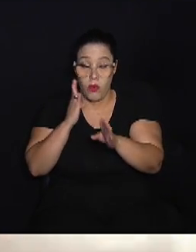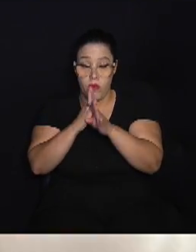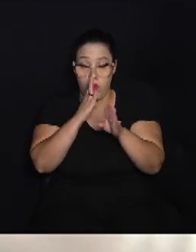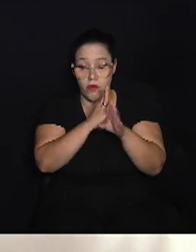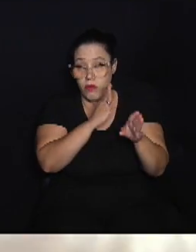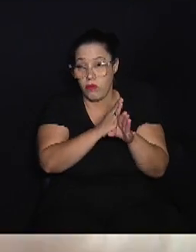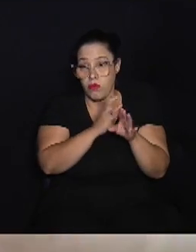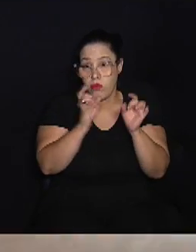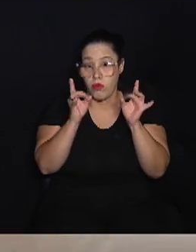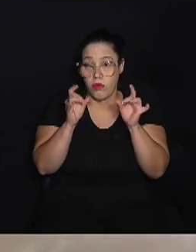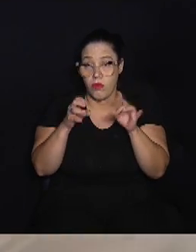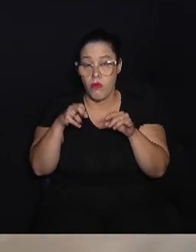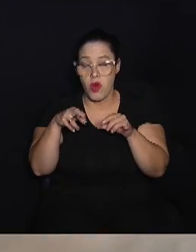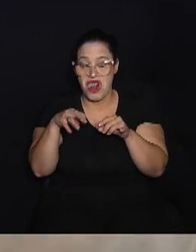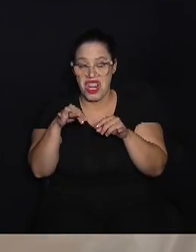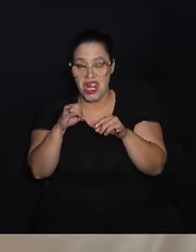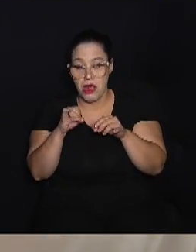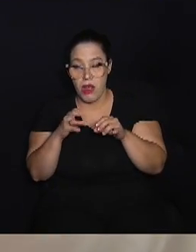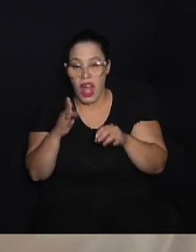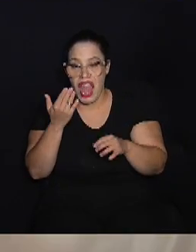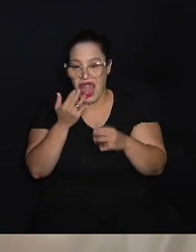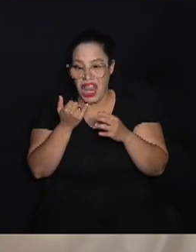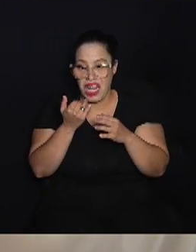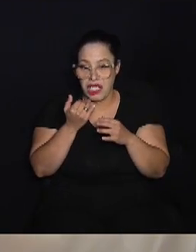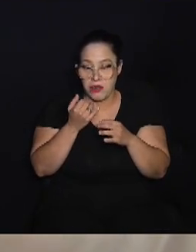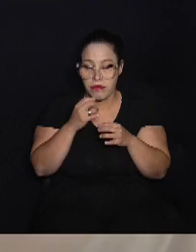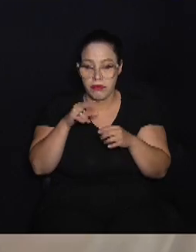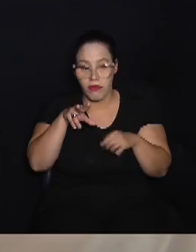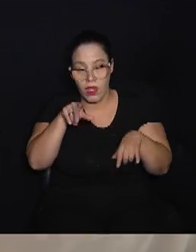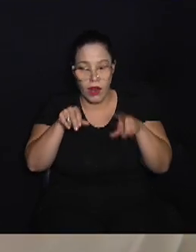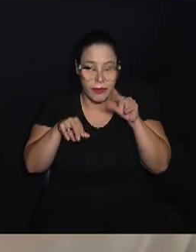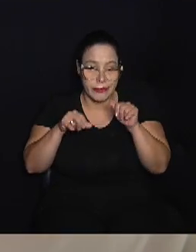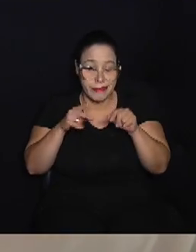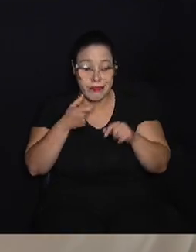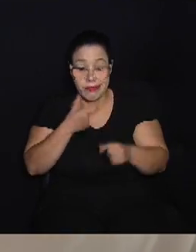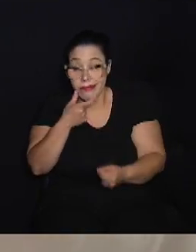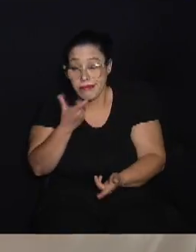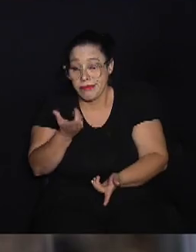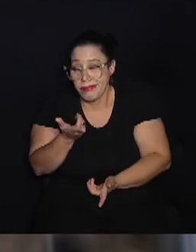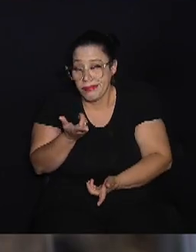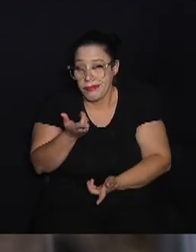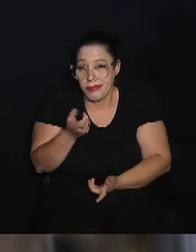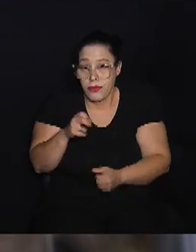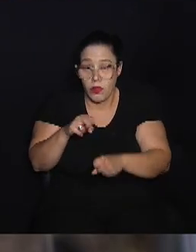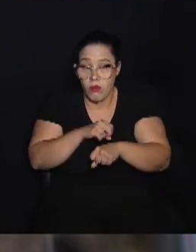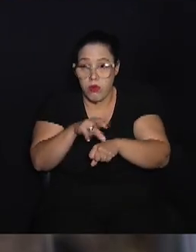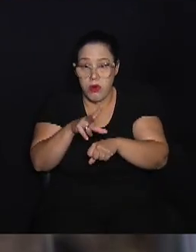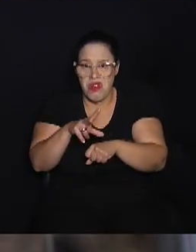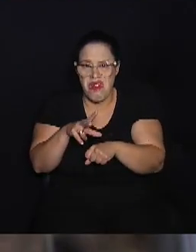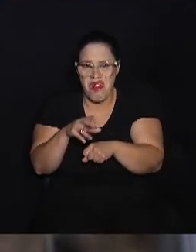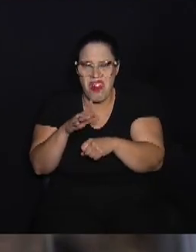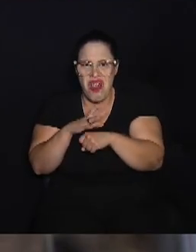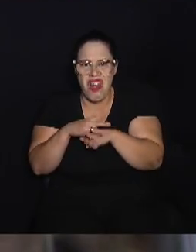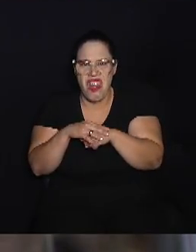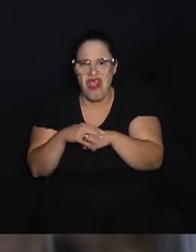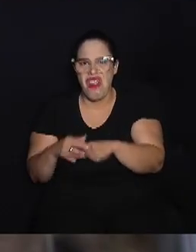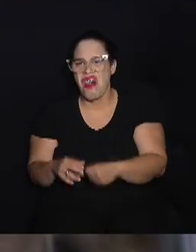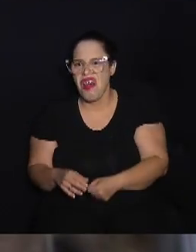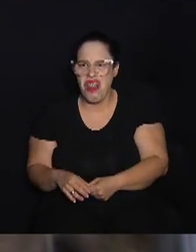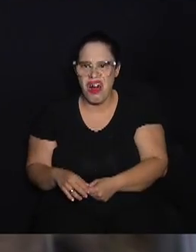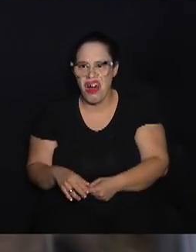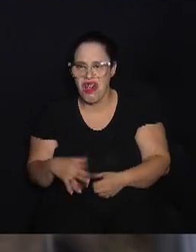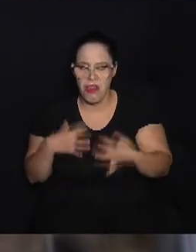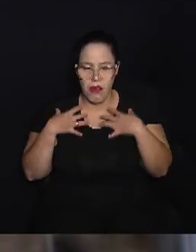em espécies de morcegos que se alimentam de insetos ou frutos. O vírus que provoca a doença ataca o